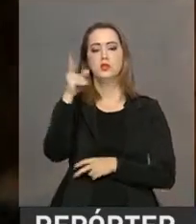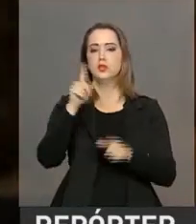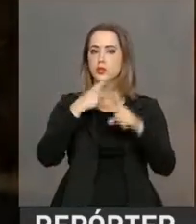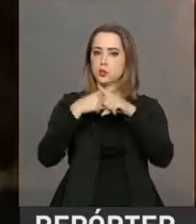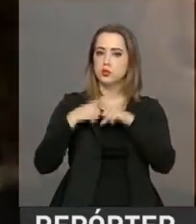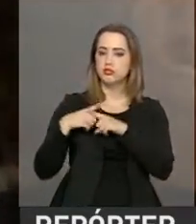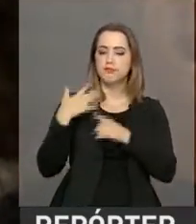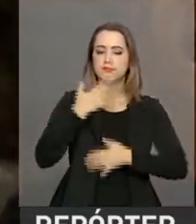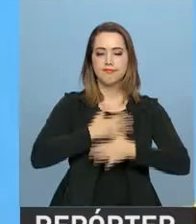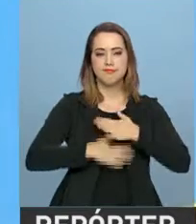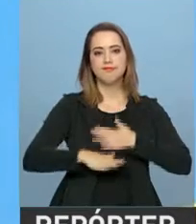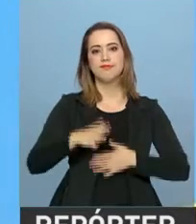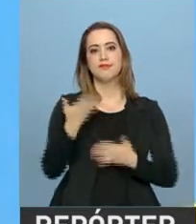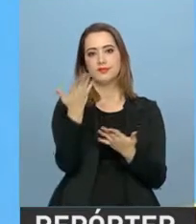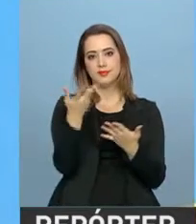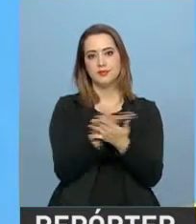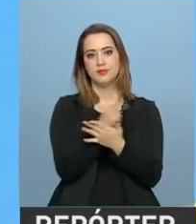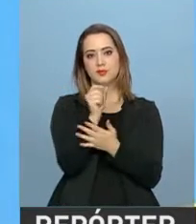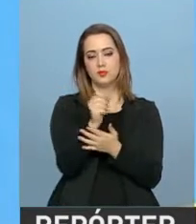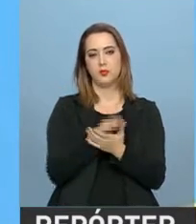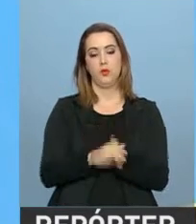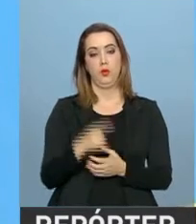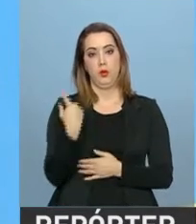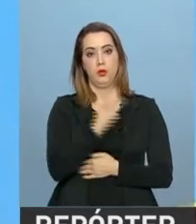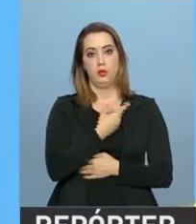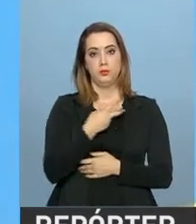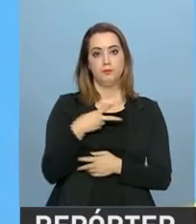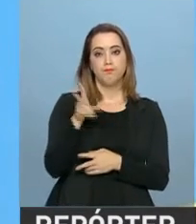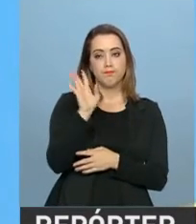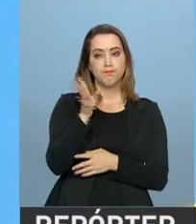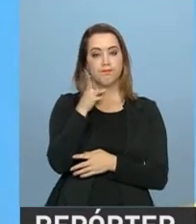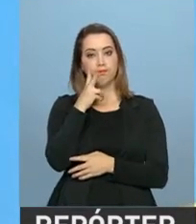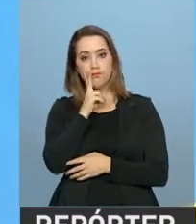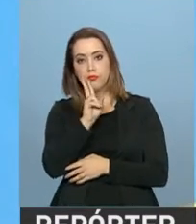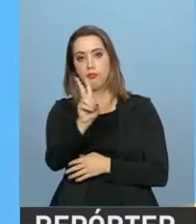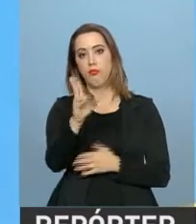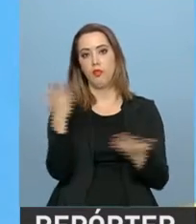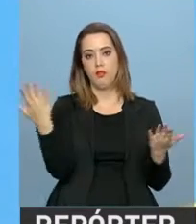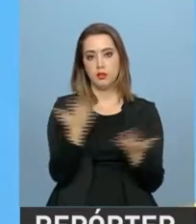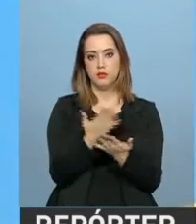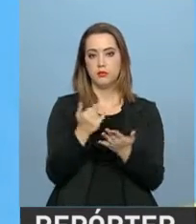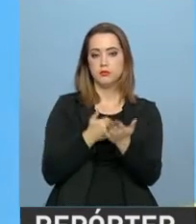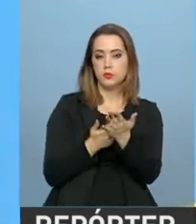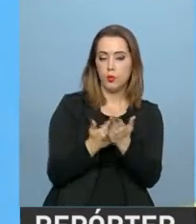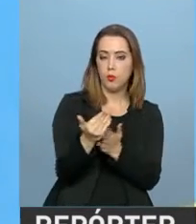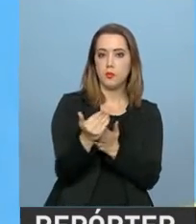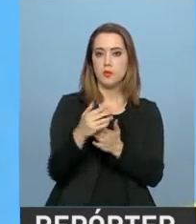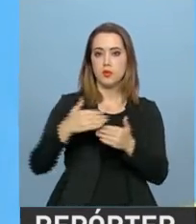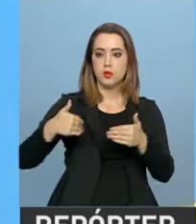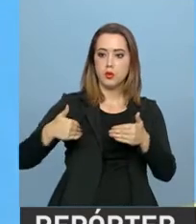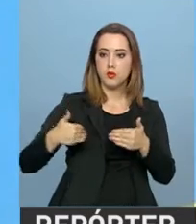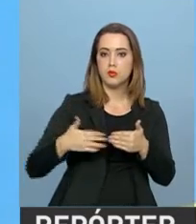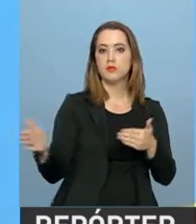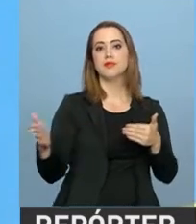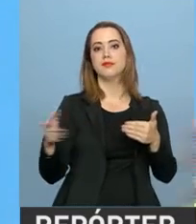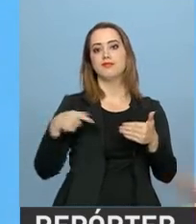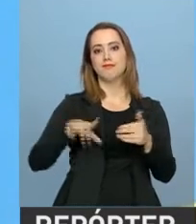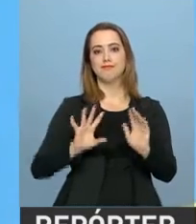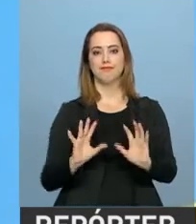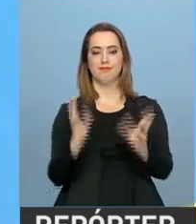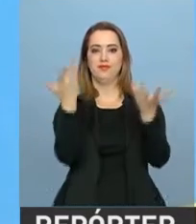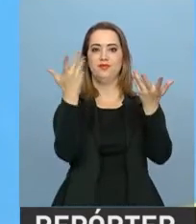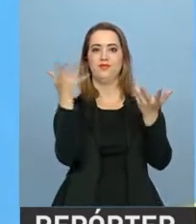tranquilidade o que nós assistimos desde o momento da abertura das olimpíadas naquele